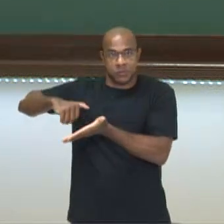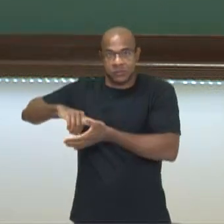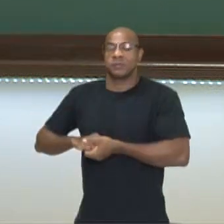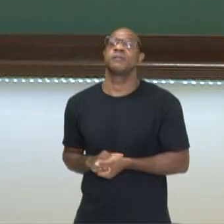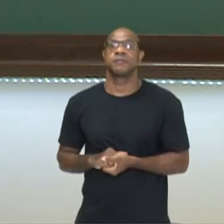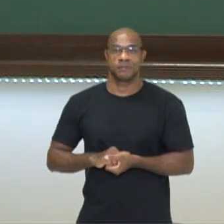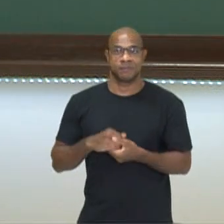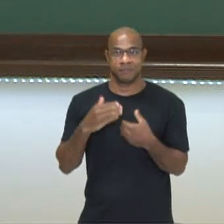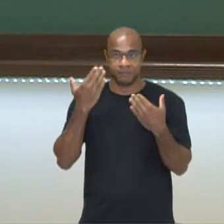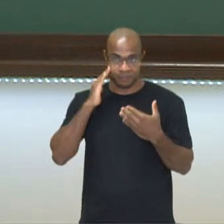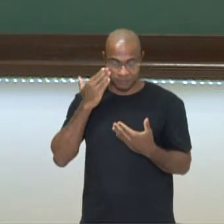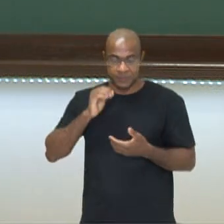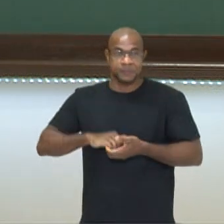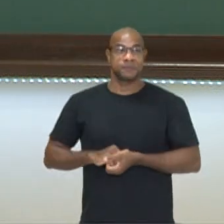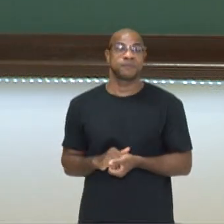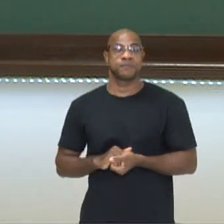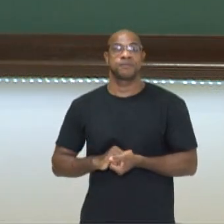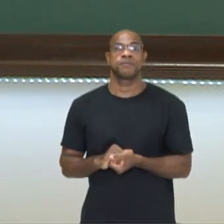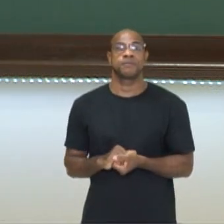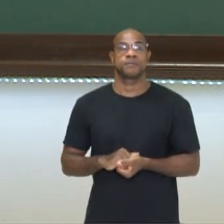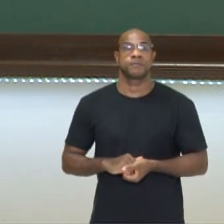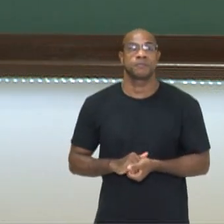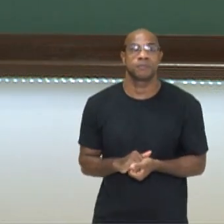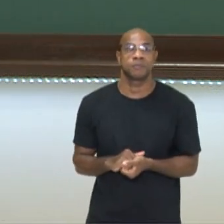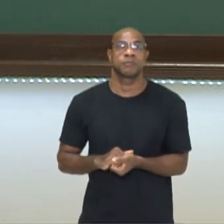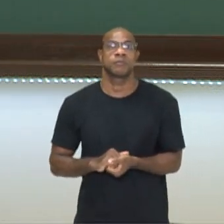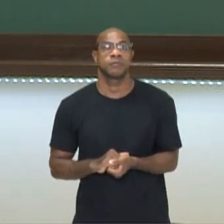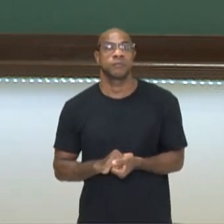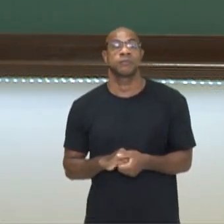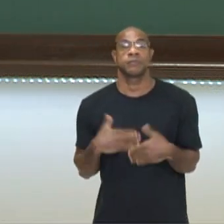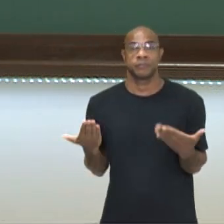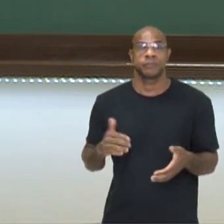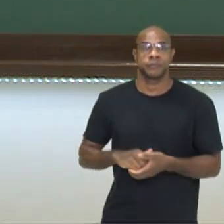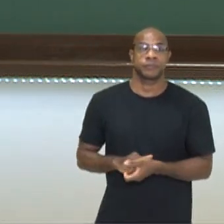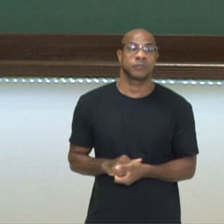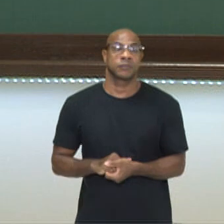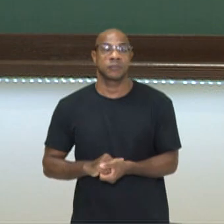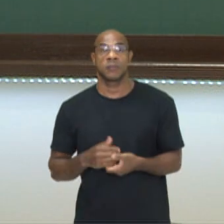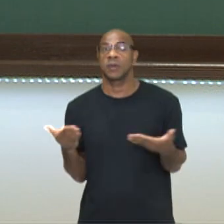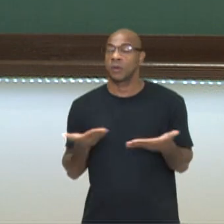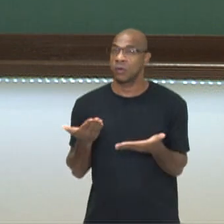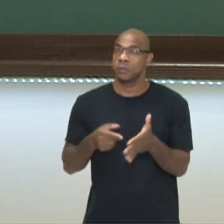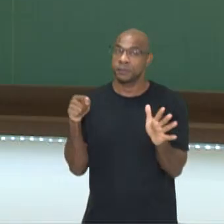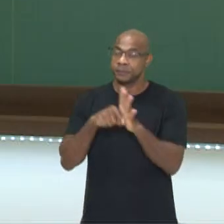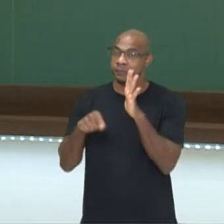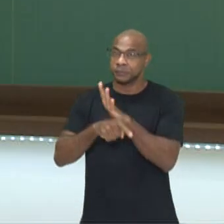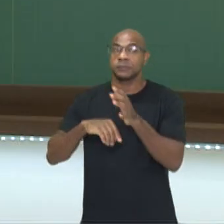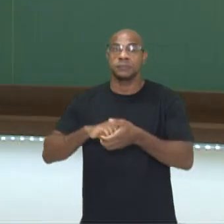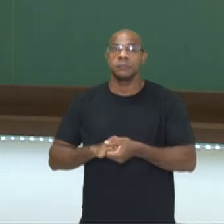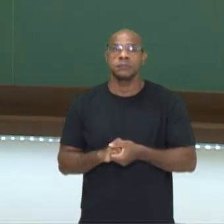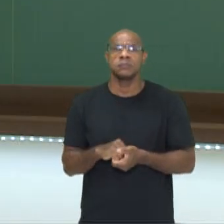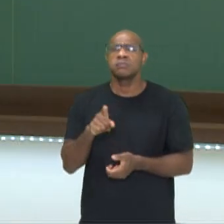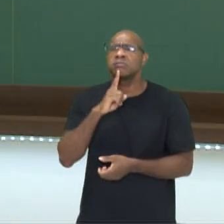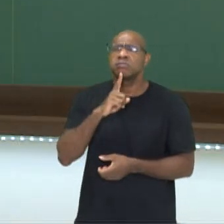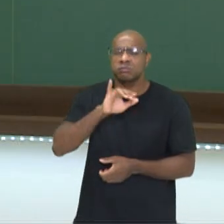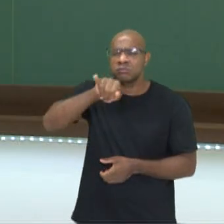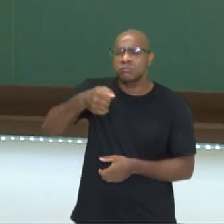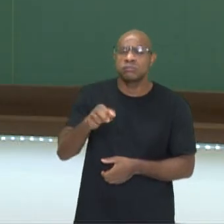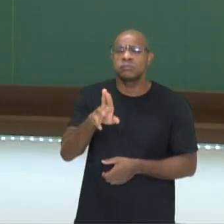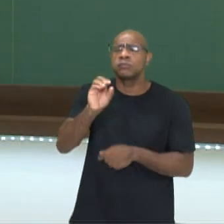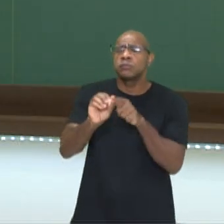total, ok? Vamos lá. Então, ó, agora outra pergunta para você. Você sabe o que é